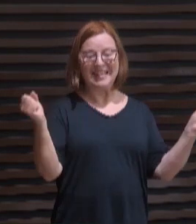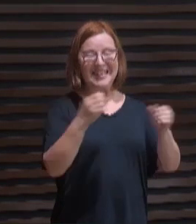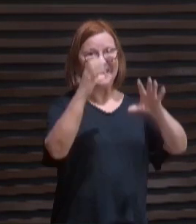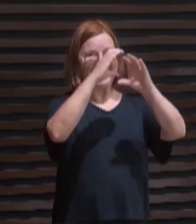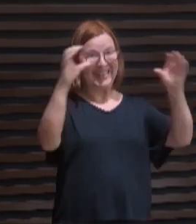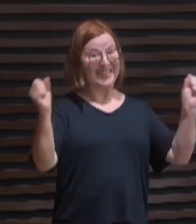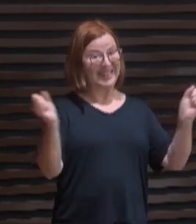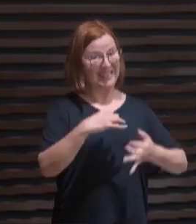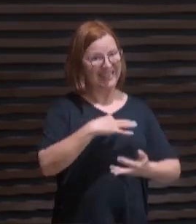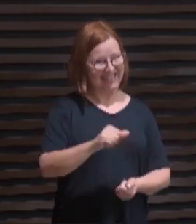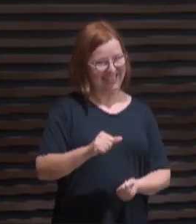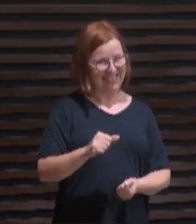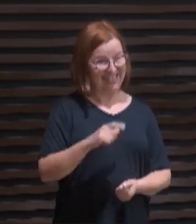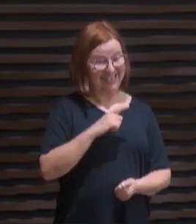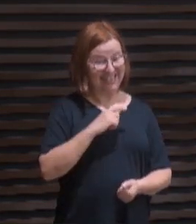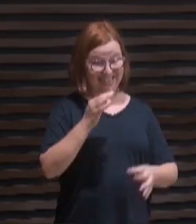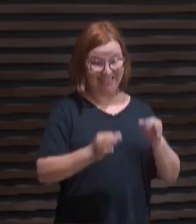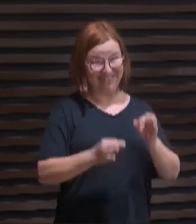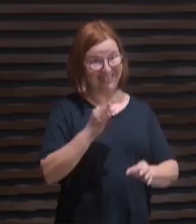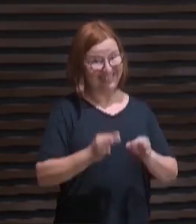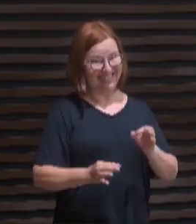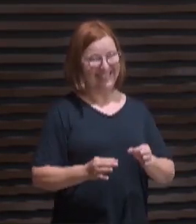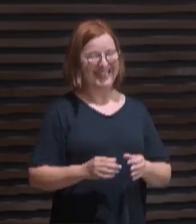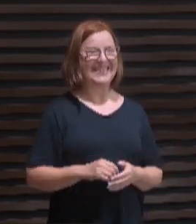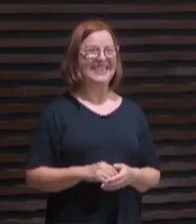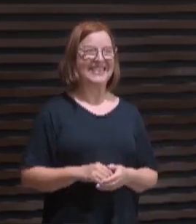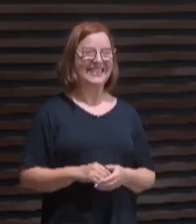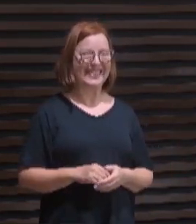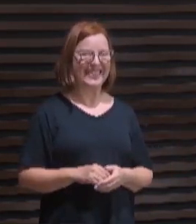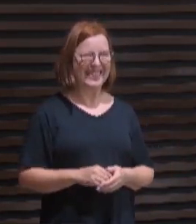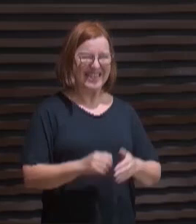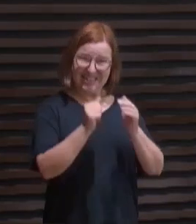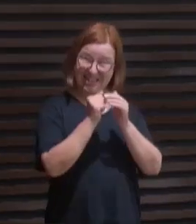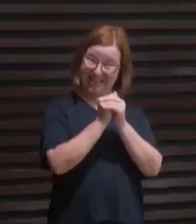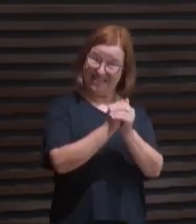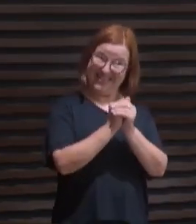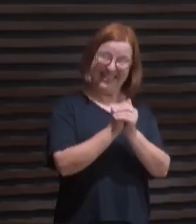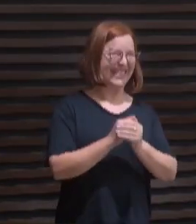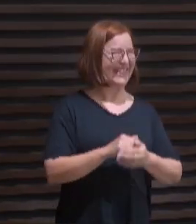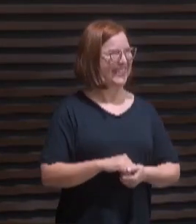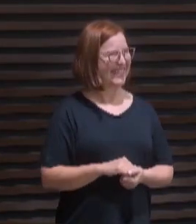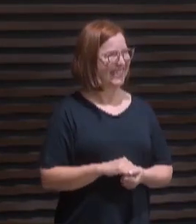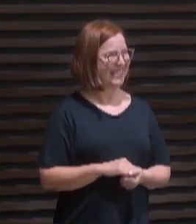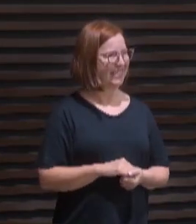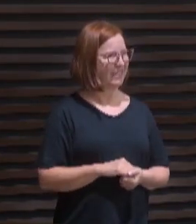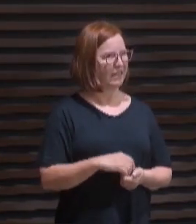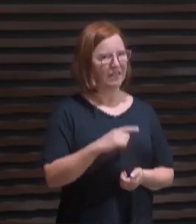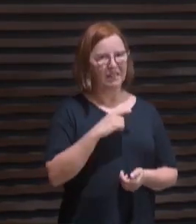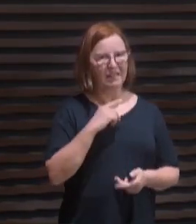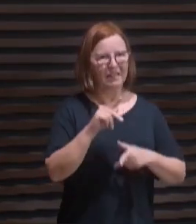nos quais habita a justiça. Poucos amém. Nós temos um povo ainda